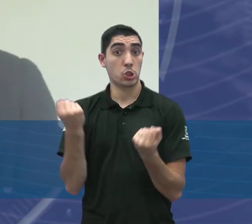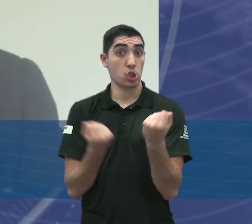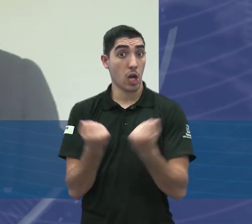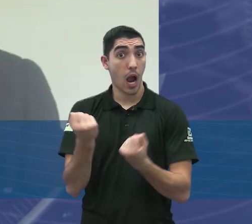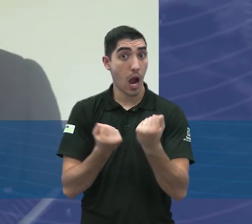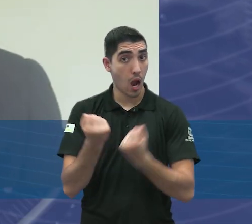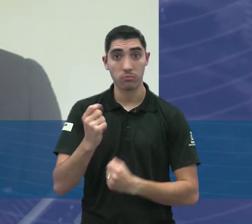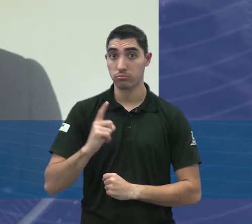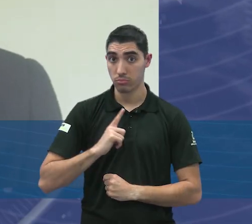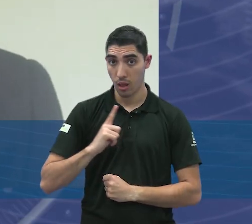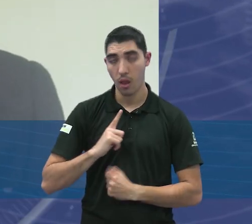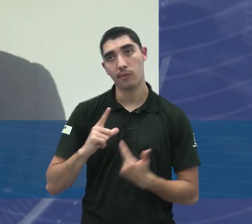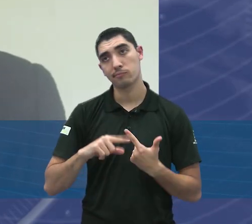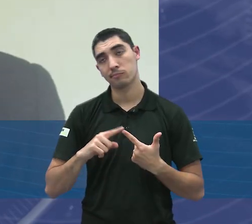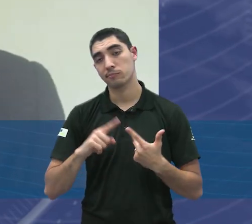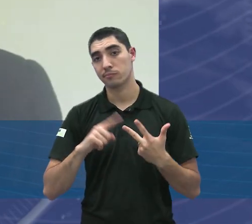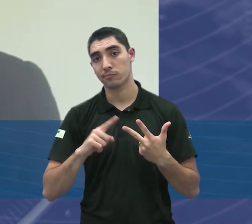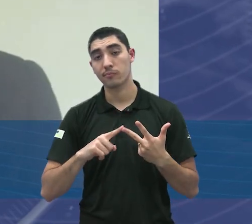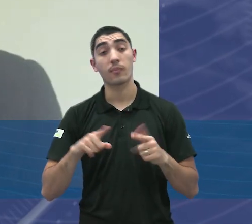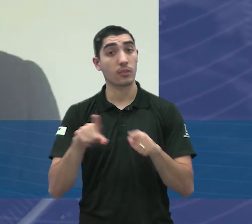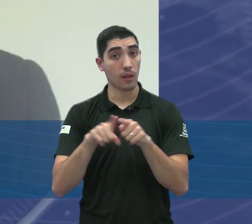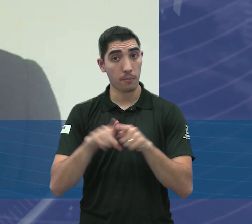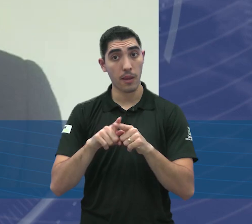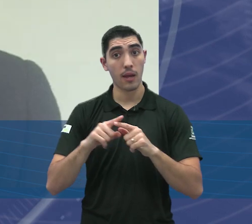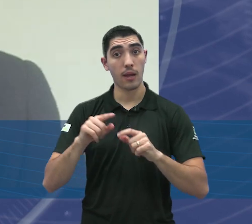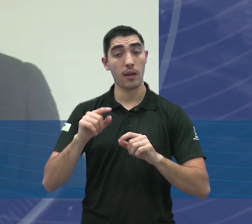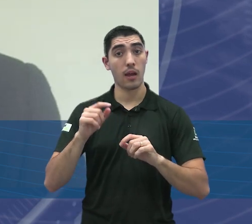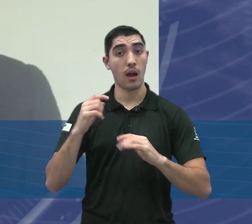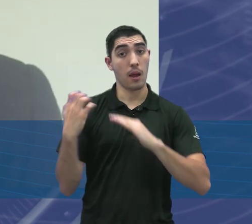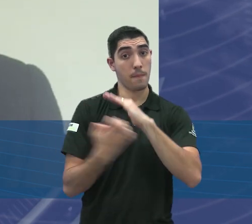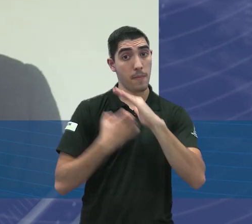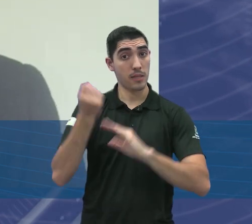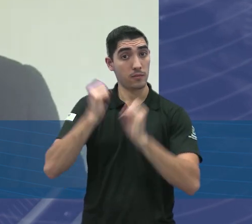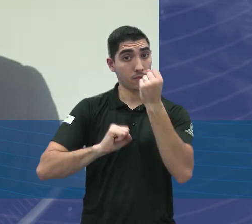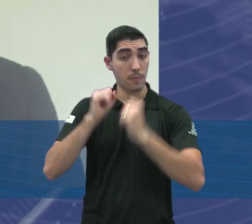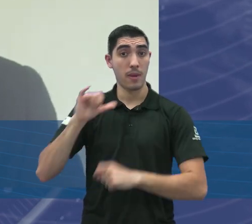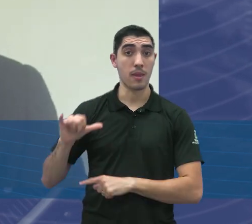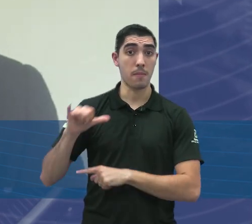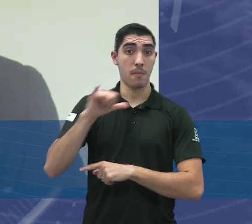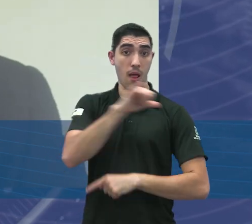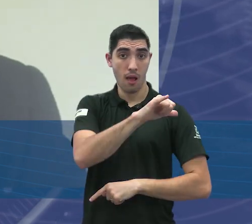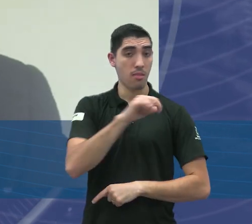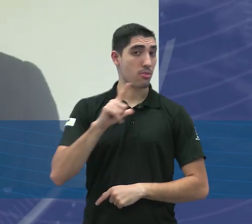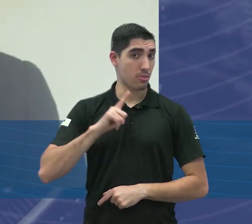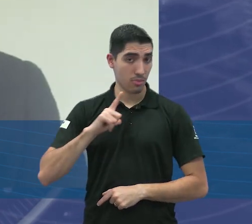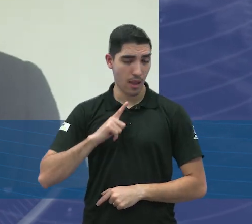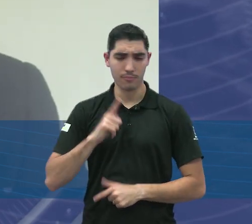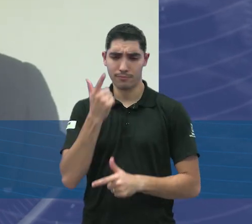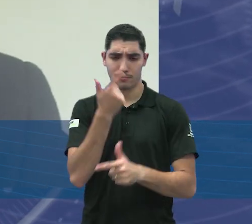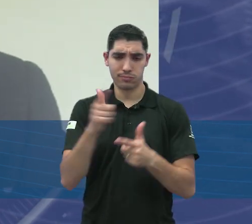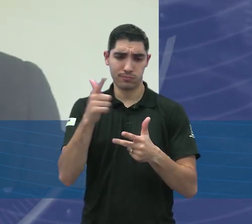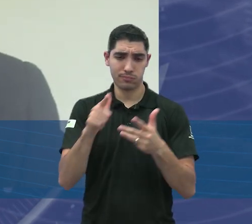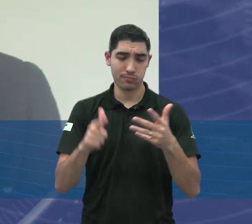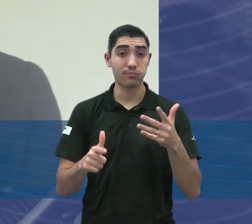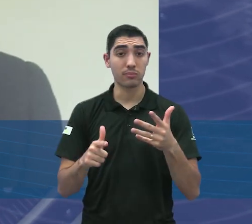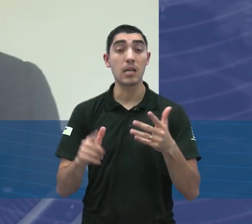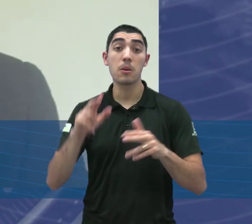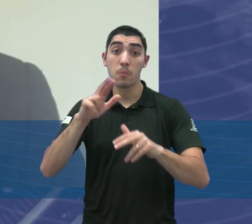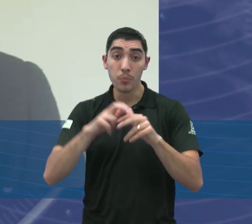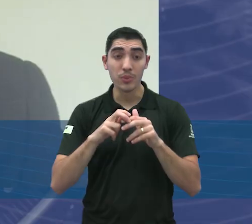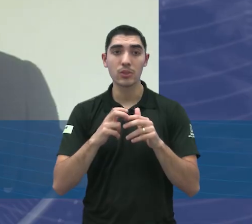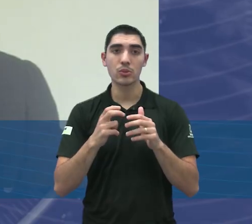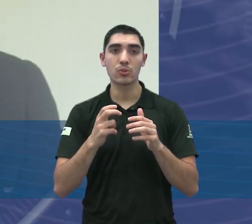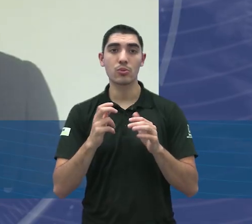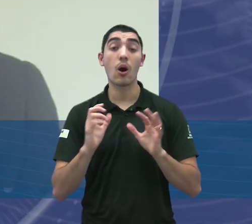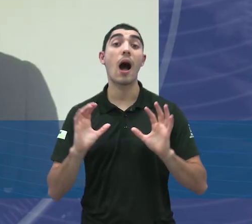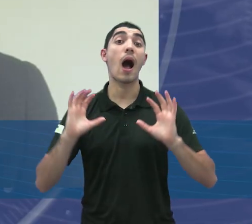né? Você tem a aviação, a Embraer. Então, realmente, o que acontece lá fora atinge